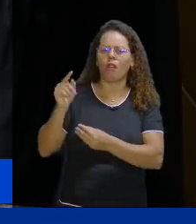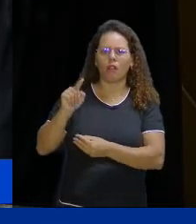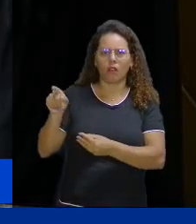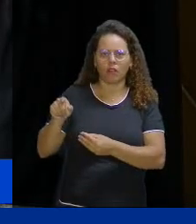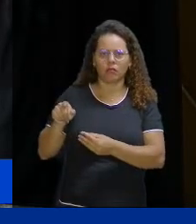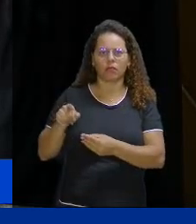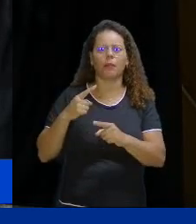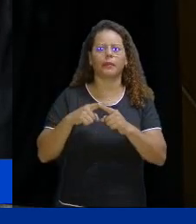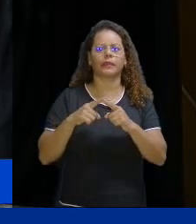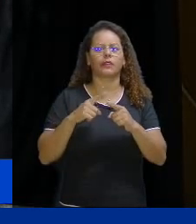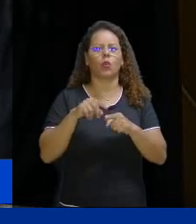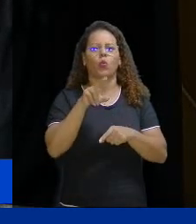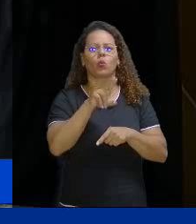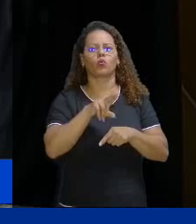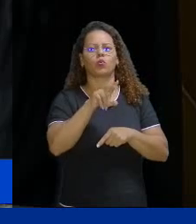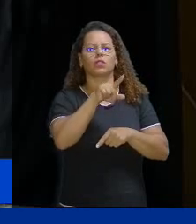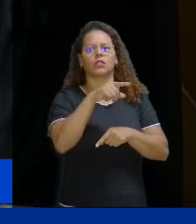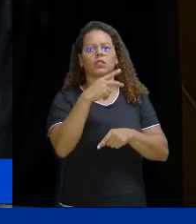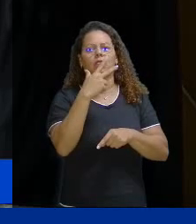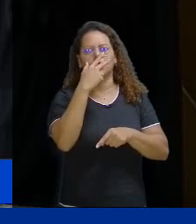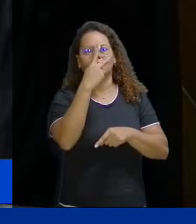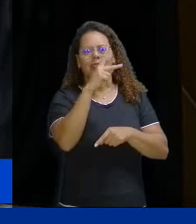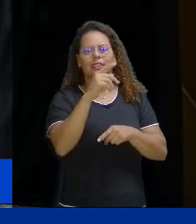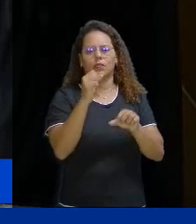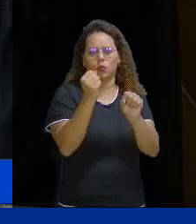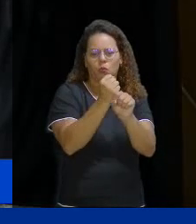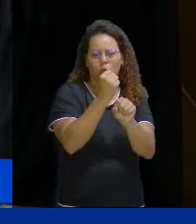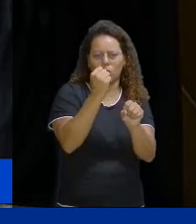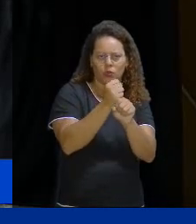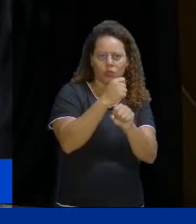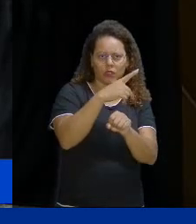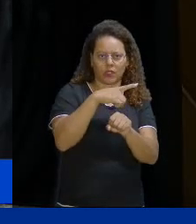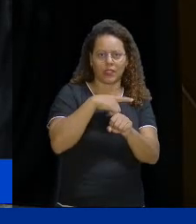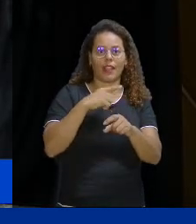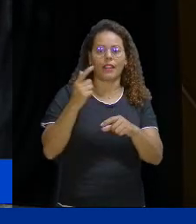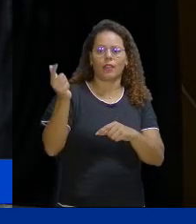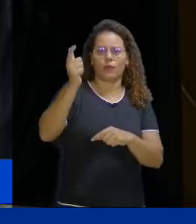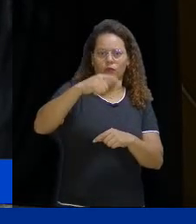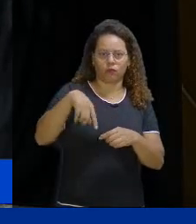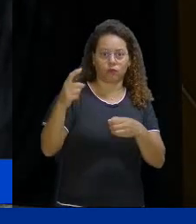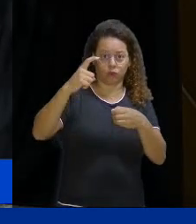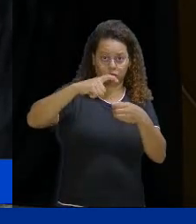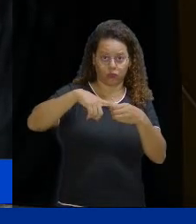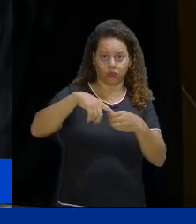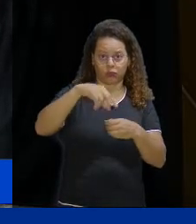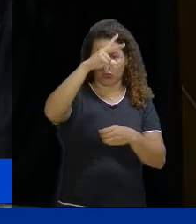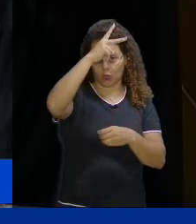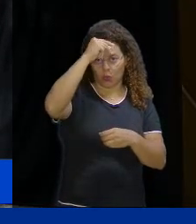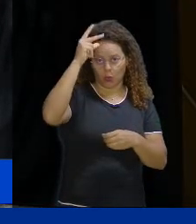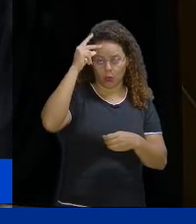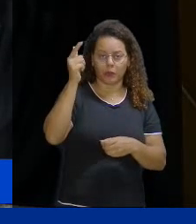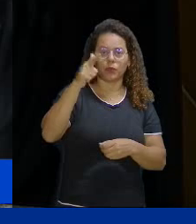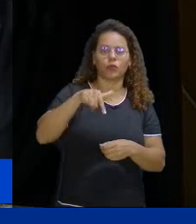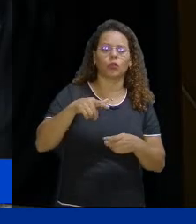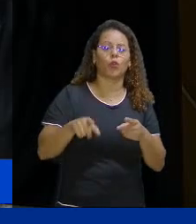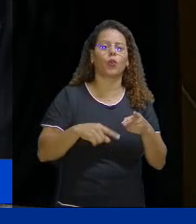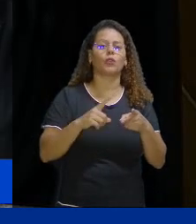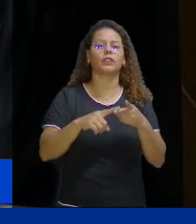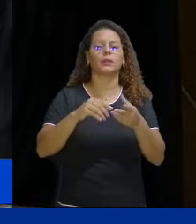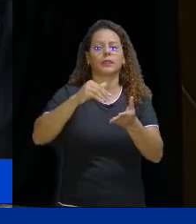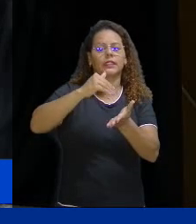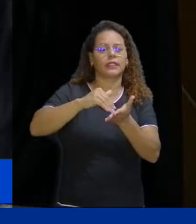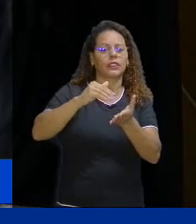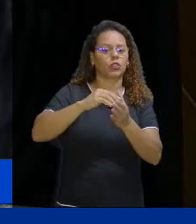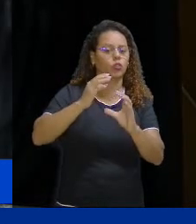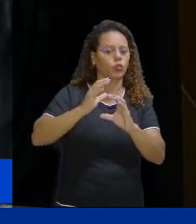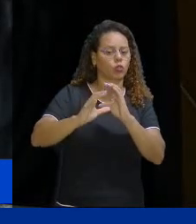da estrutura pública para a autopromoção do prefeito, candidato à reeleição, através da Secretaria de Comunicação